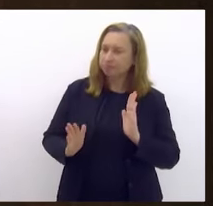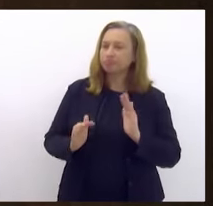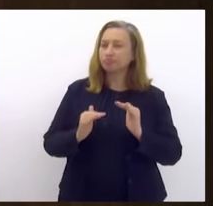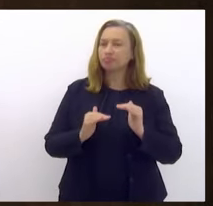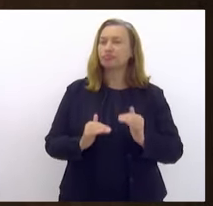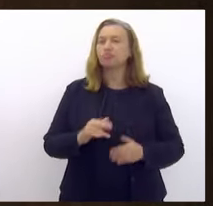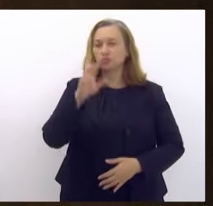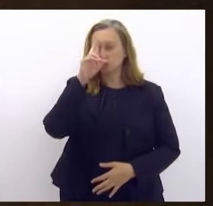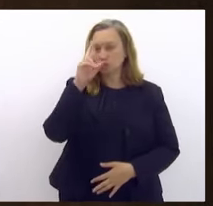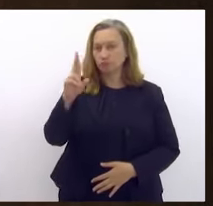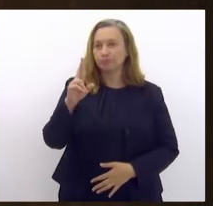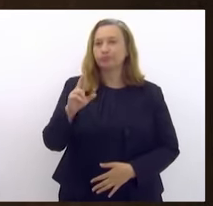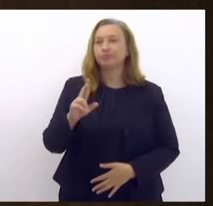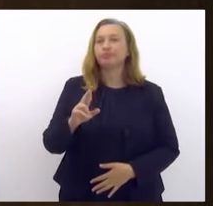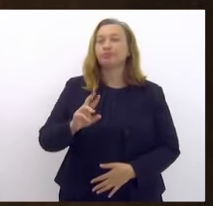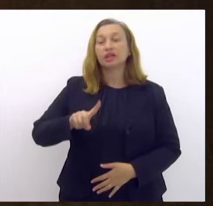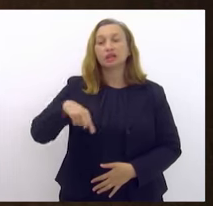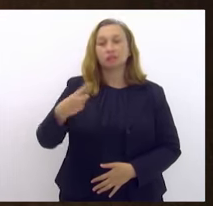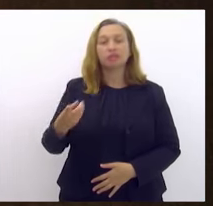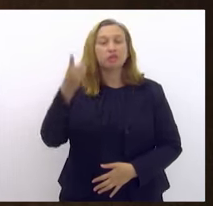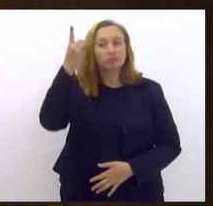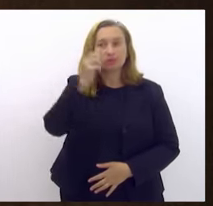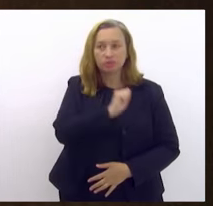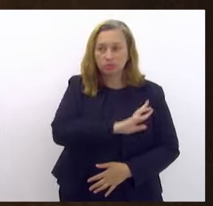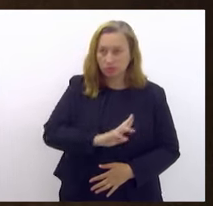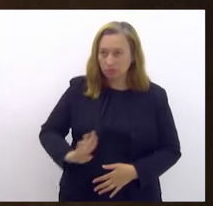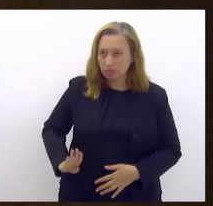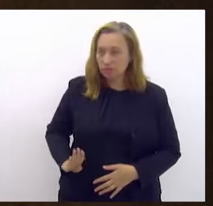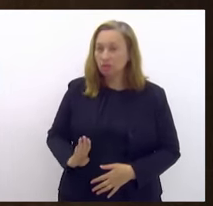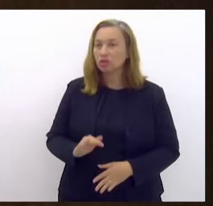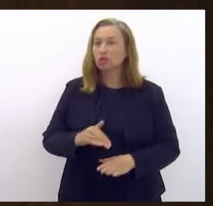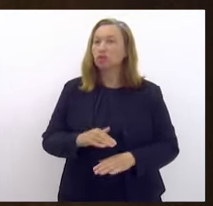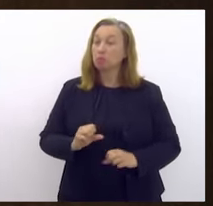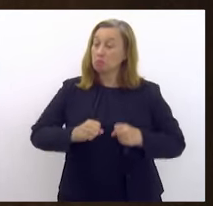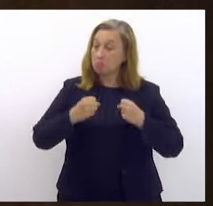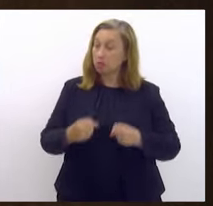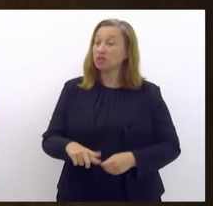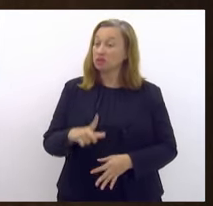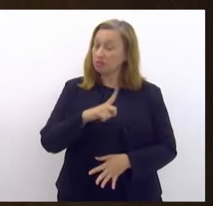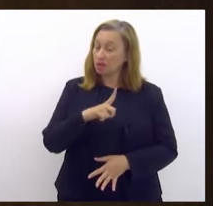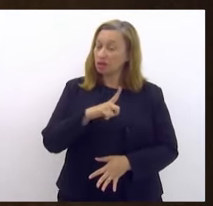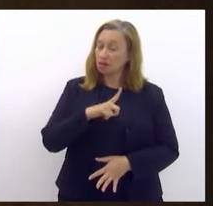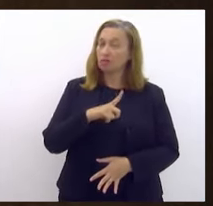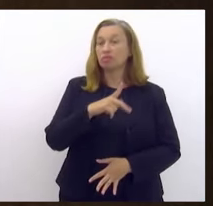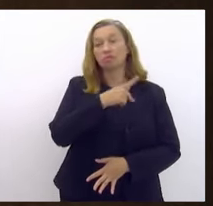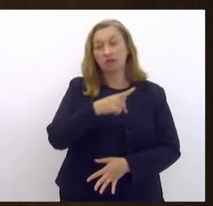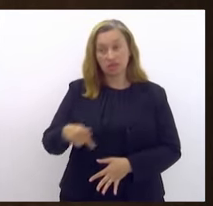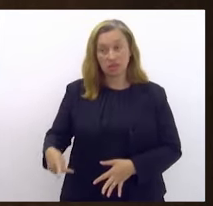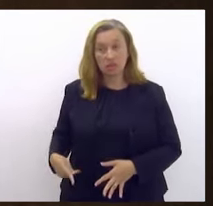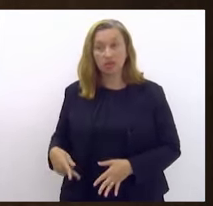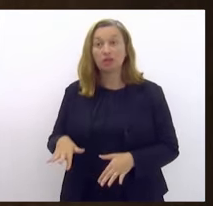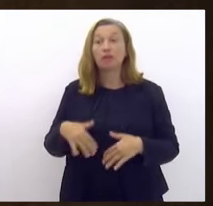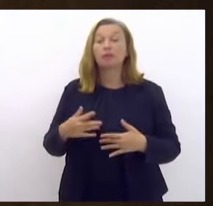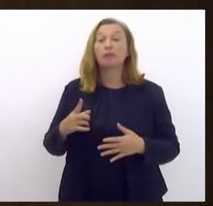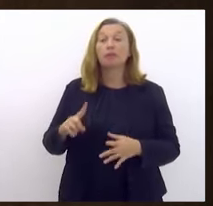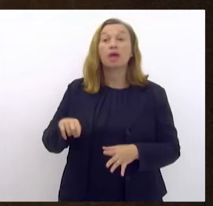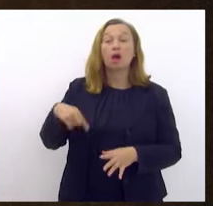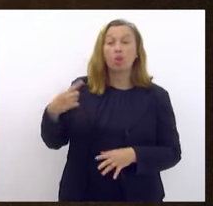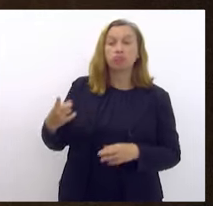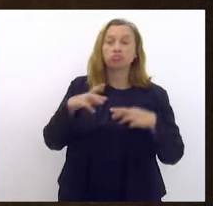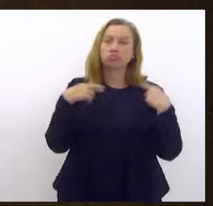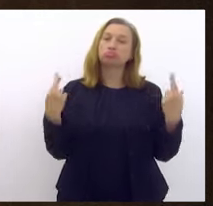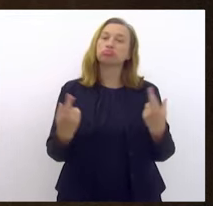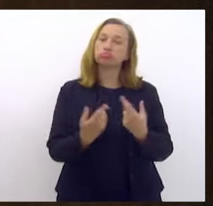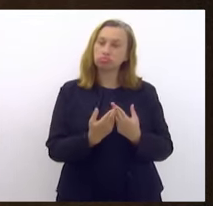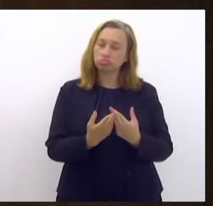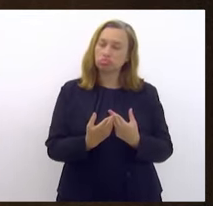o senhor, depois do deputado Rodrigo Bacelar, é o todo-poderoso presidente da Casa. Na próxima reunião da